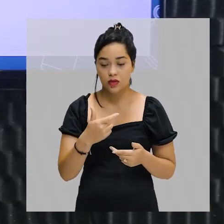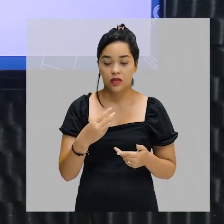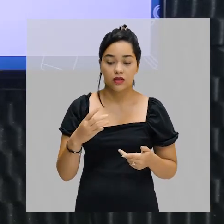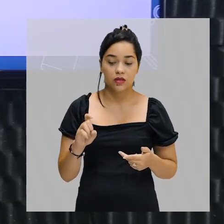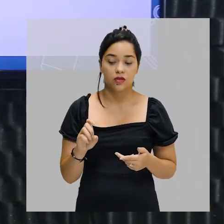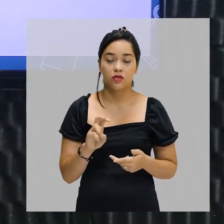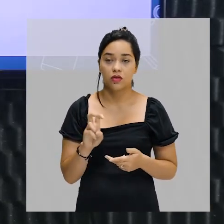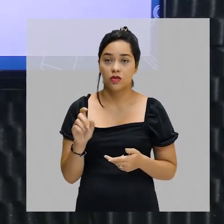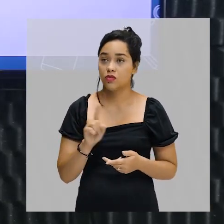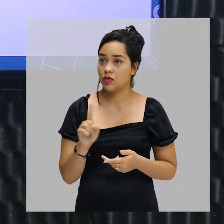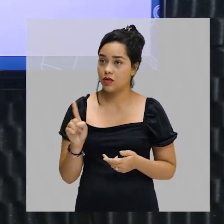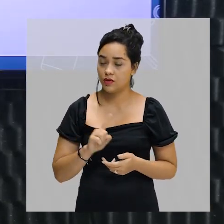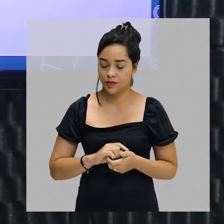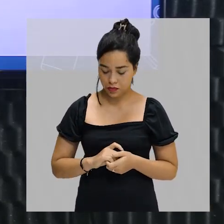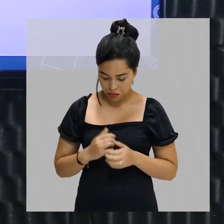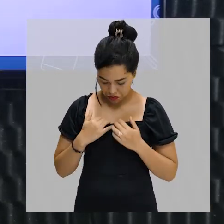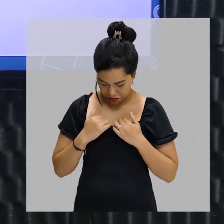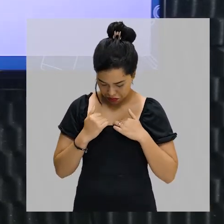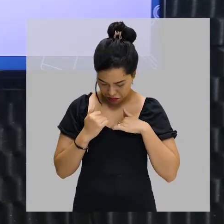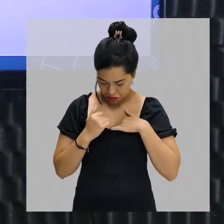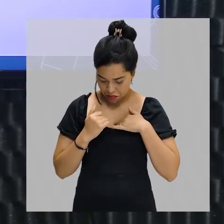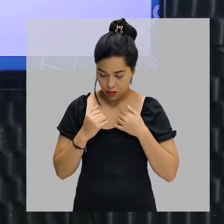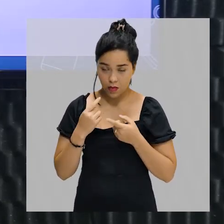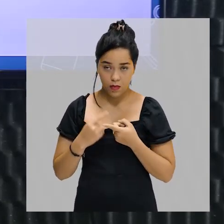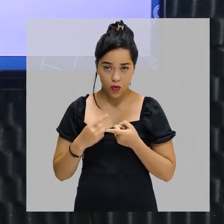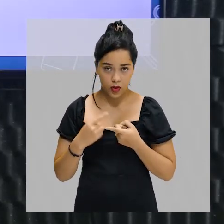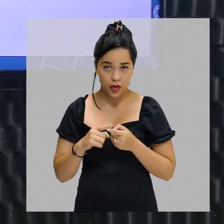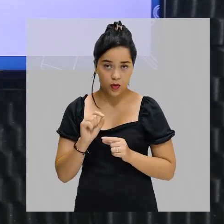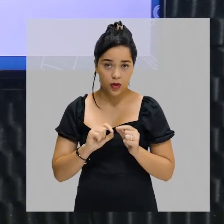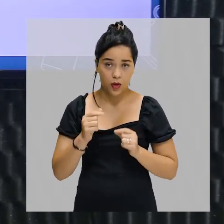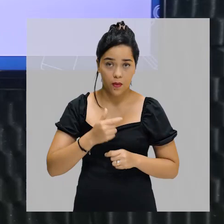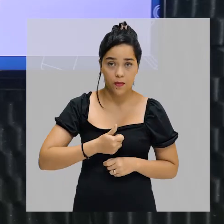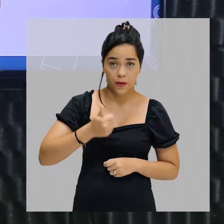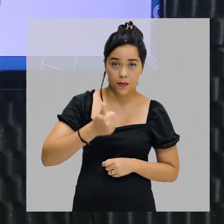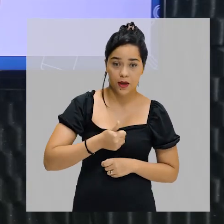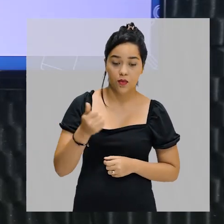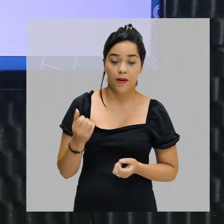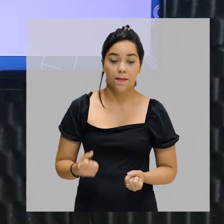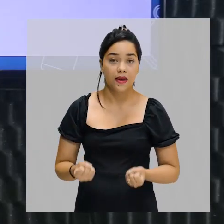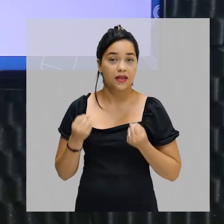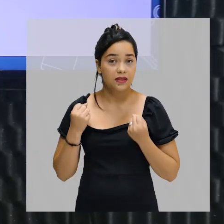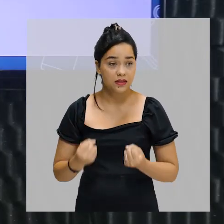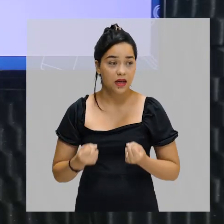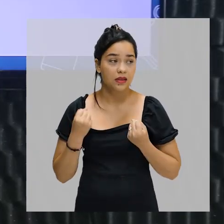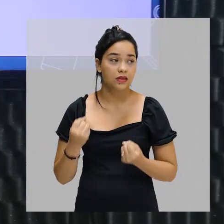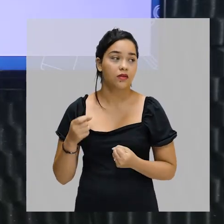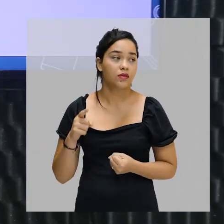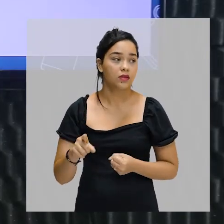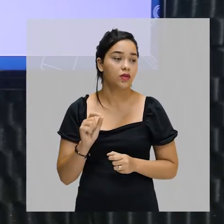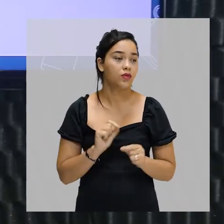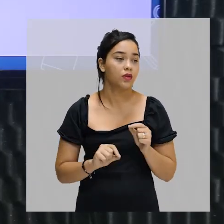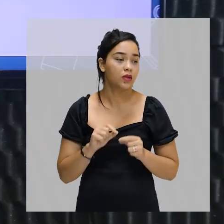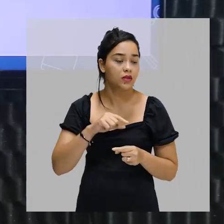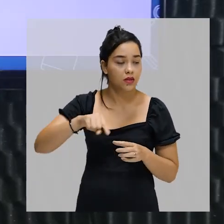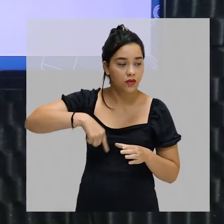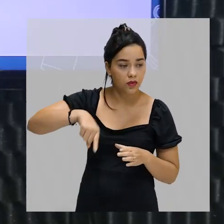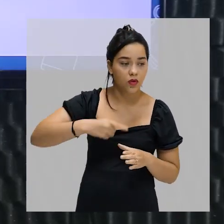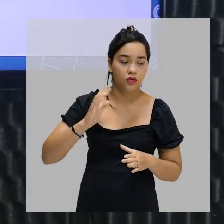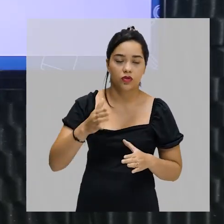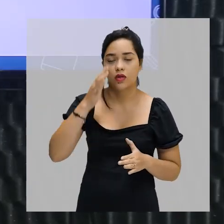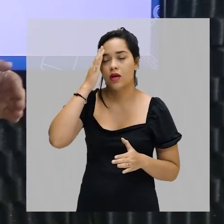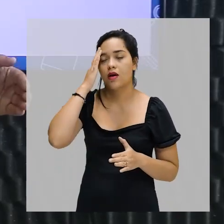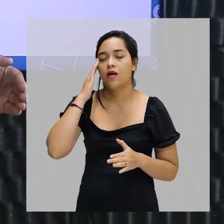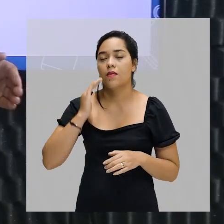não, ok? Isso porque o primeiro ele é mais pesado. Então você centrifugou, aquele que é